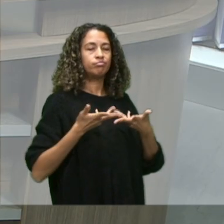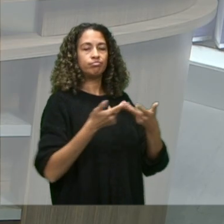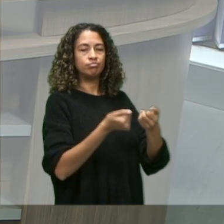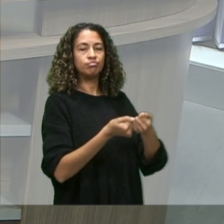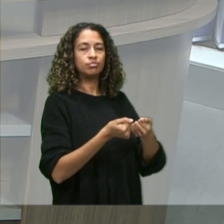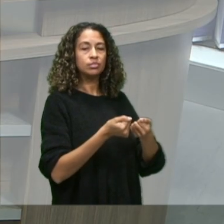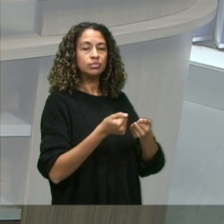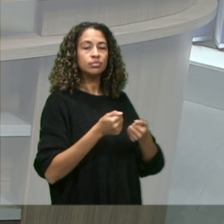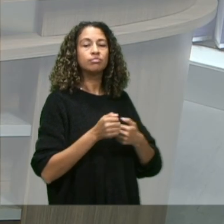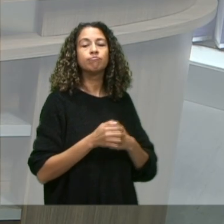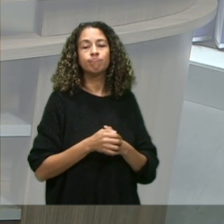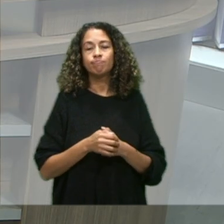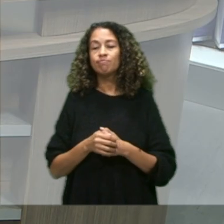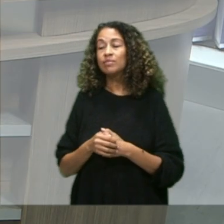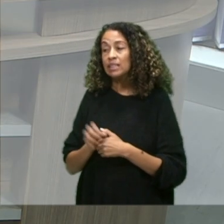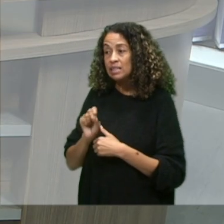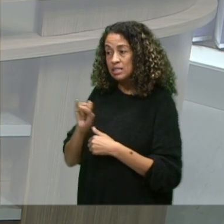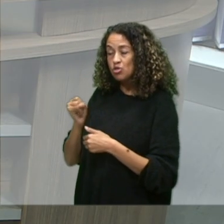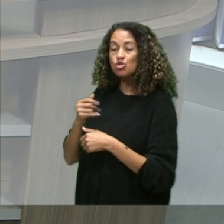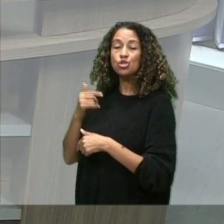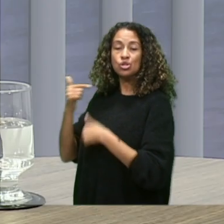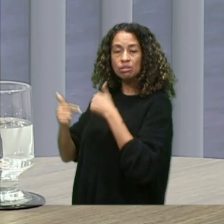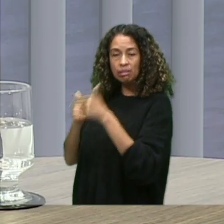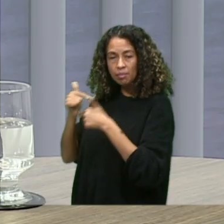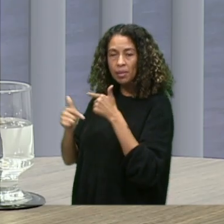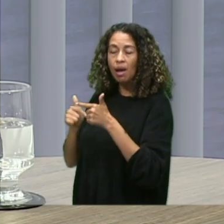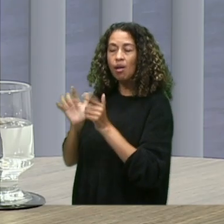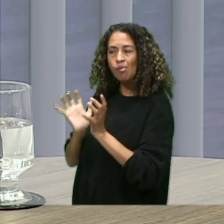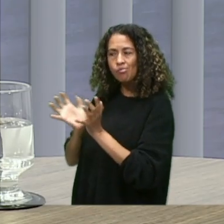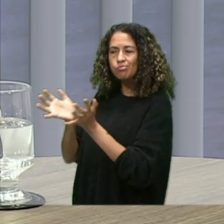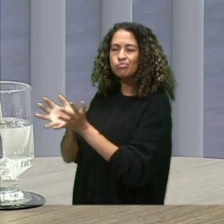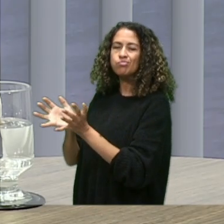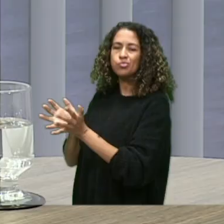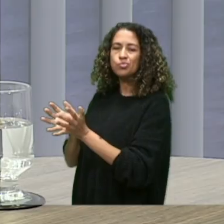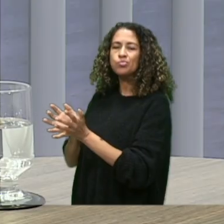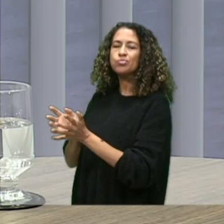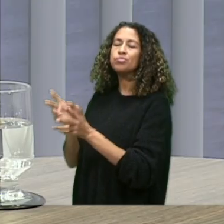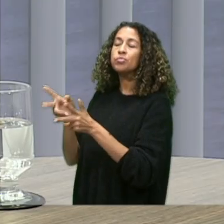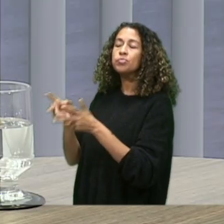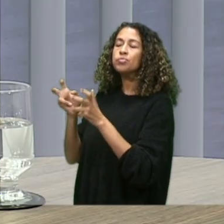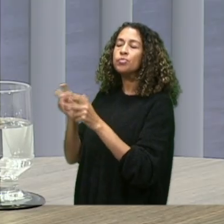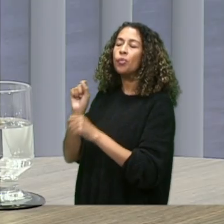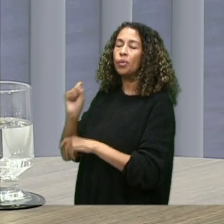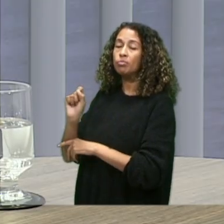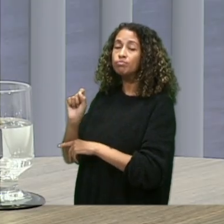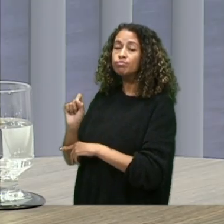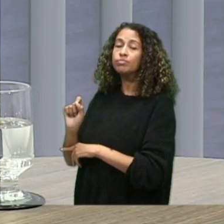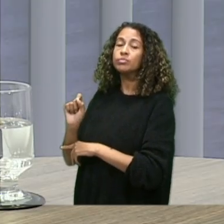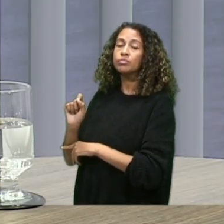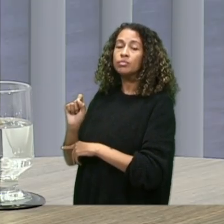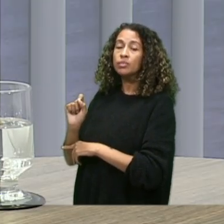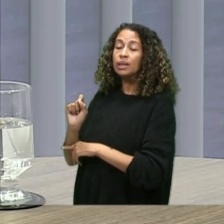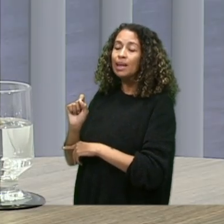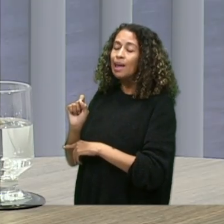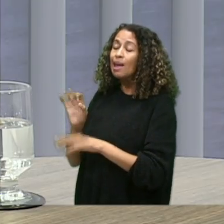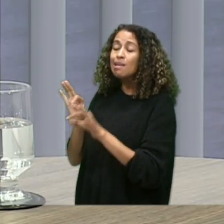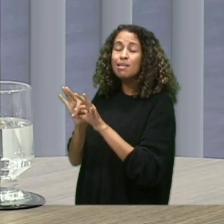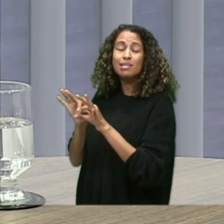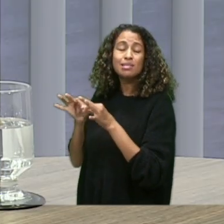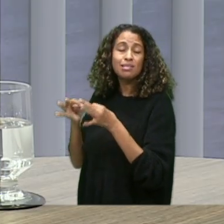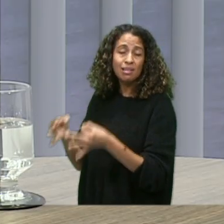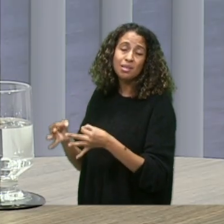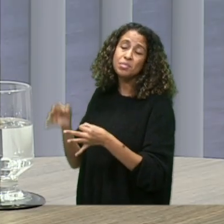a gente começa a trabalhar com inclusão, a gente percebe que é pouco, né? A gente precisa de pouco para que as